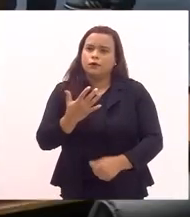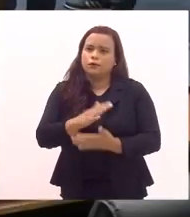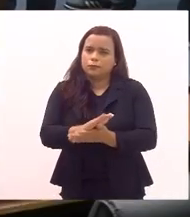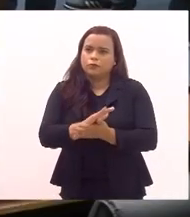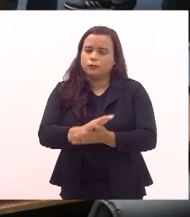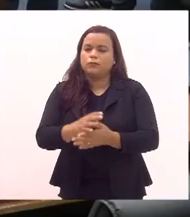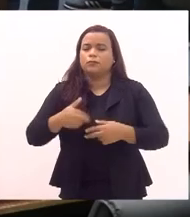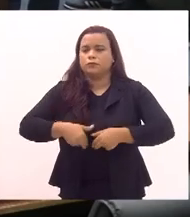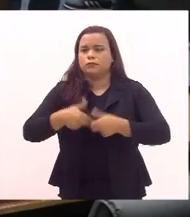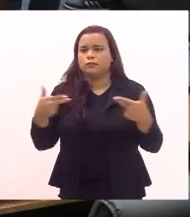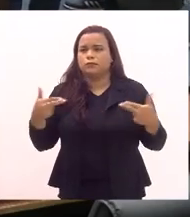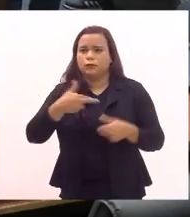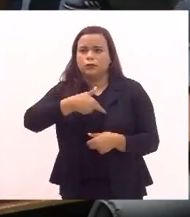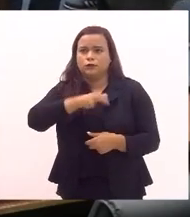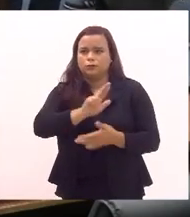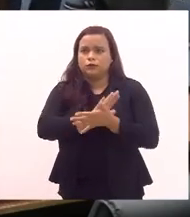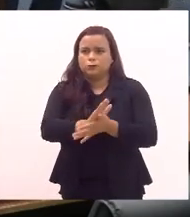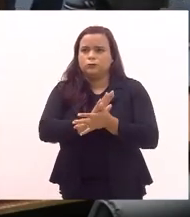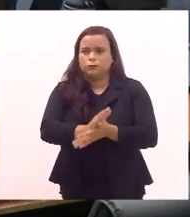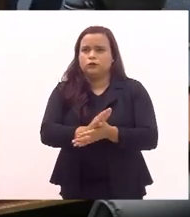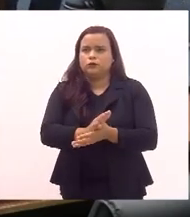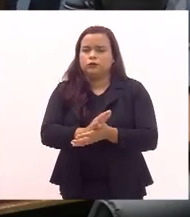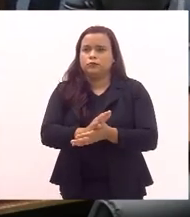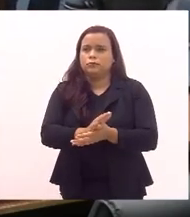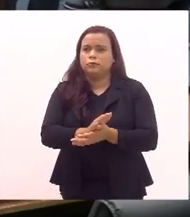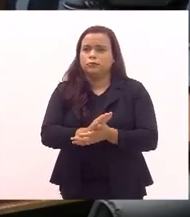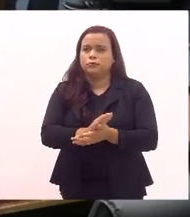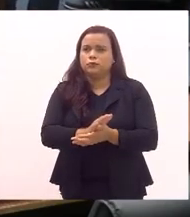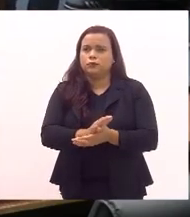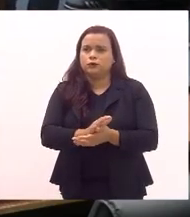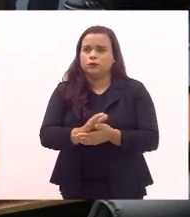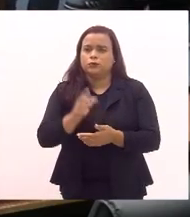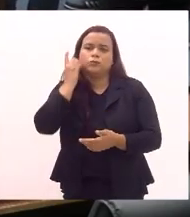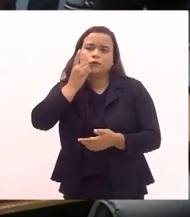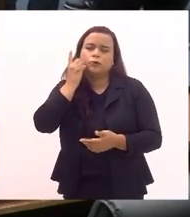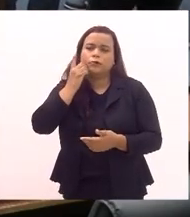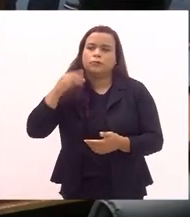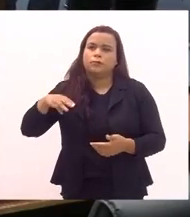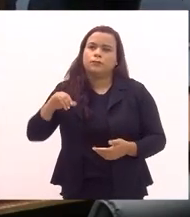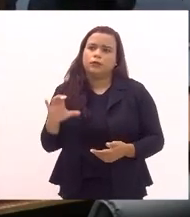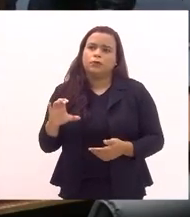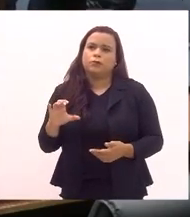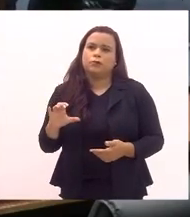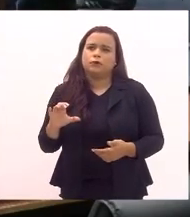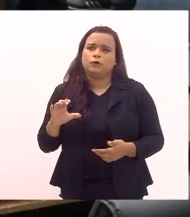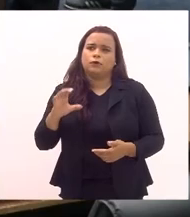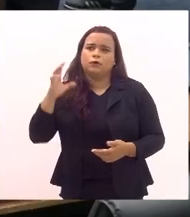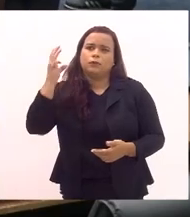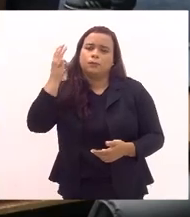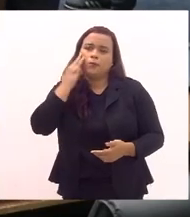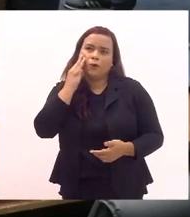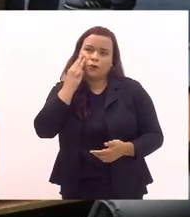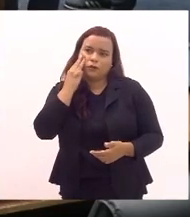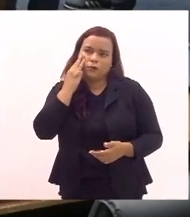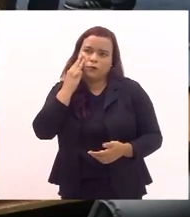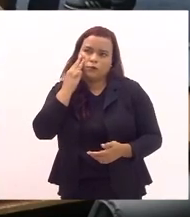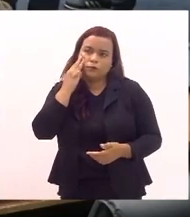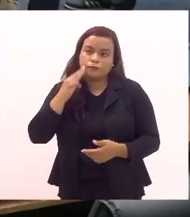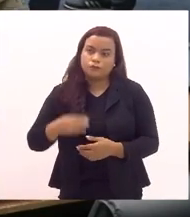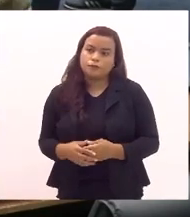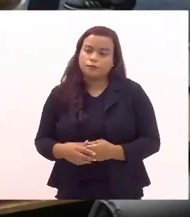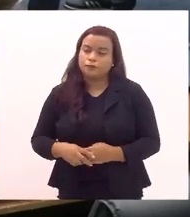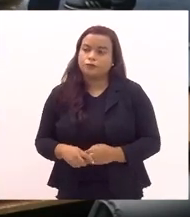a etnia religião ou procedência Nacional deputado Carlos minc Deputado da Mônica Francisco